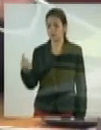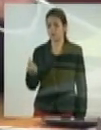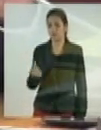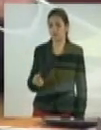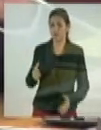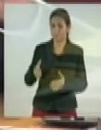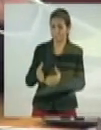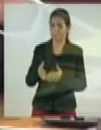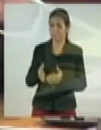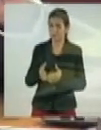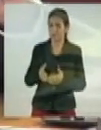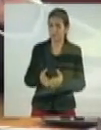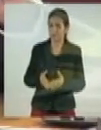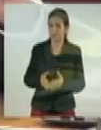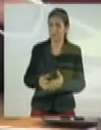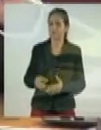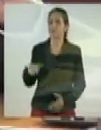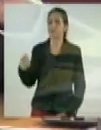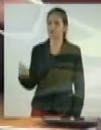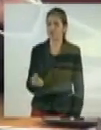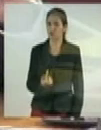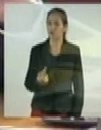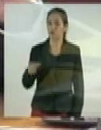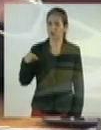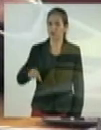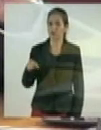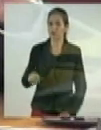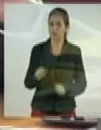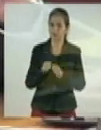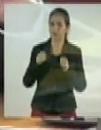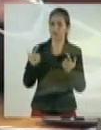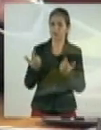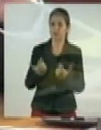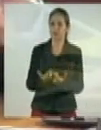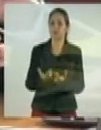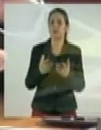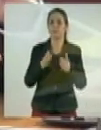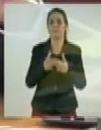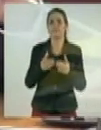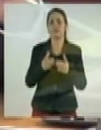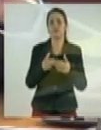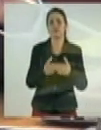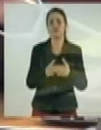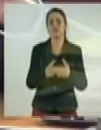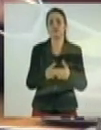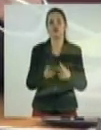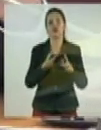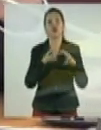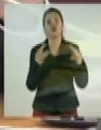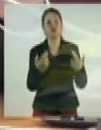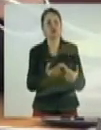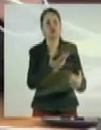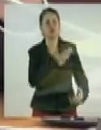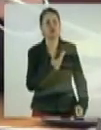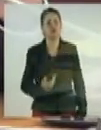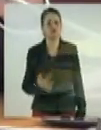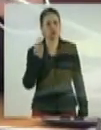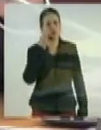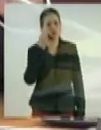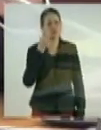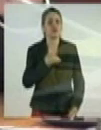pudéssemos aqui através da Assembleia citar audiência com o governador com a secretária eh